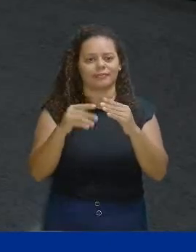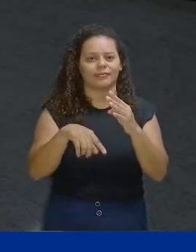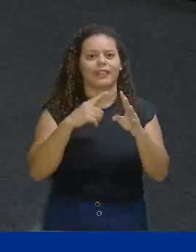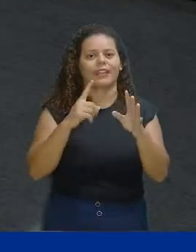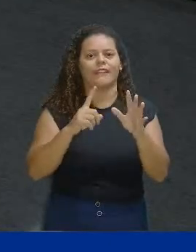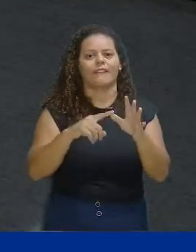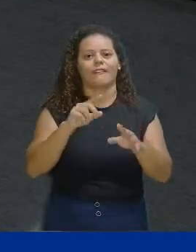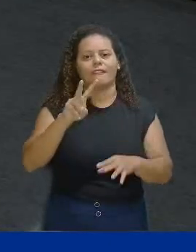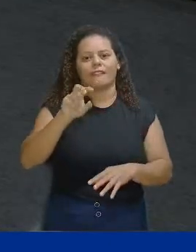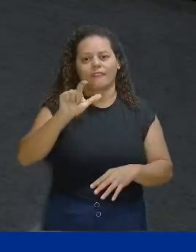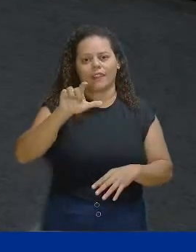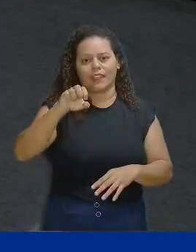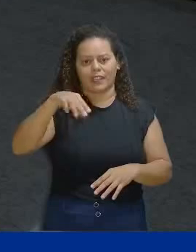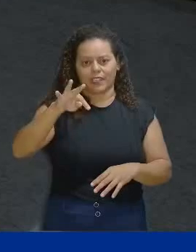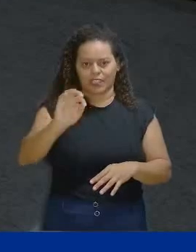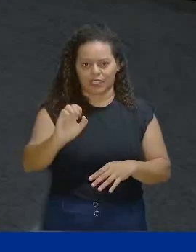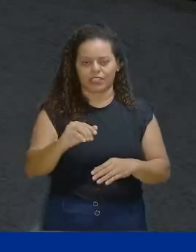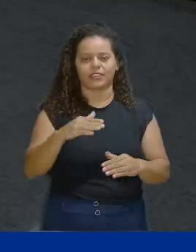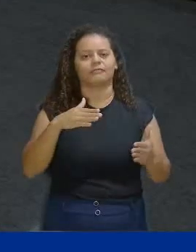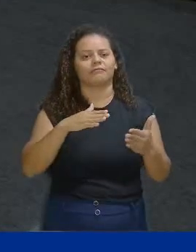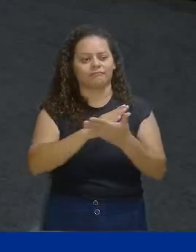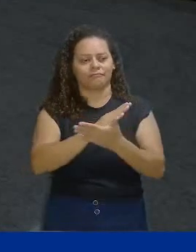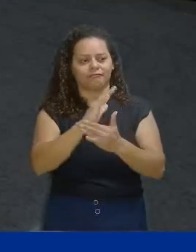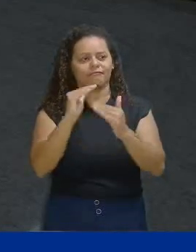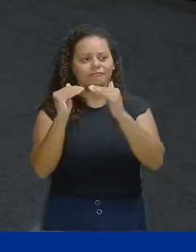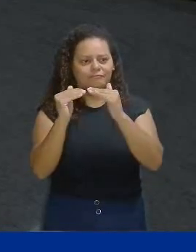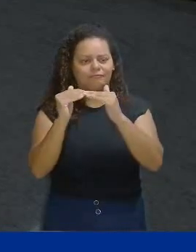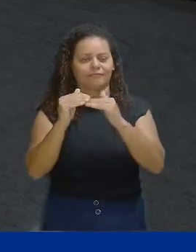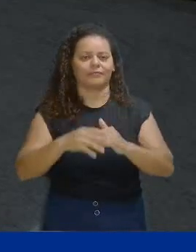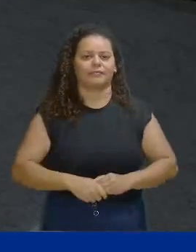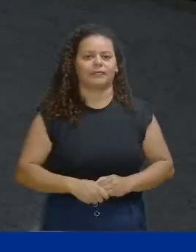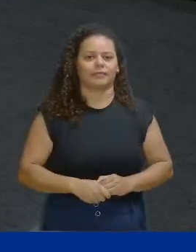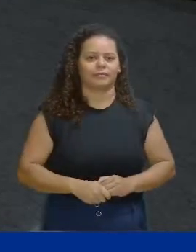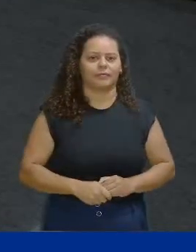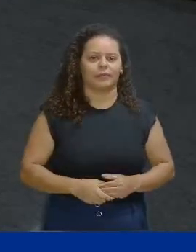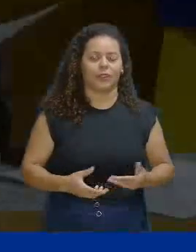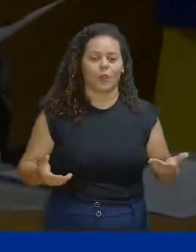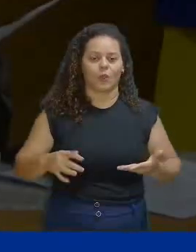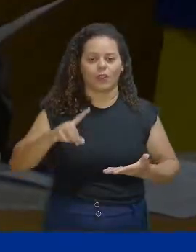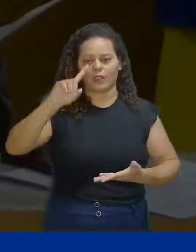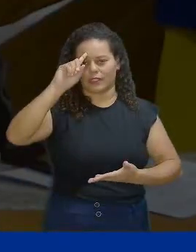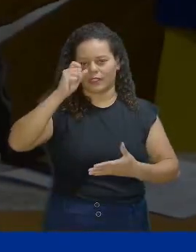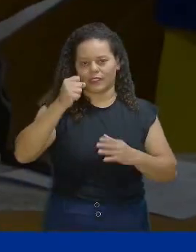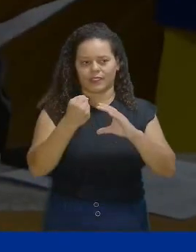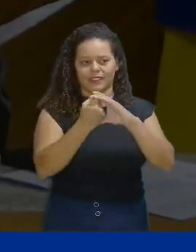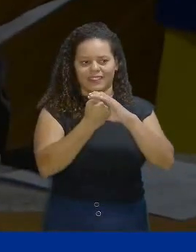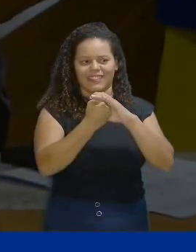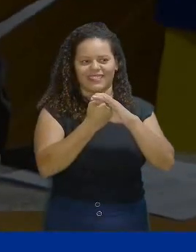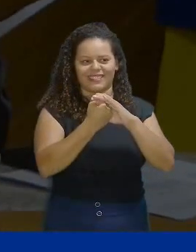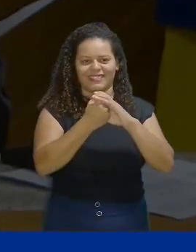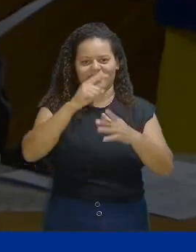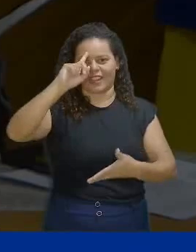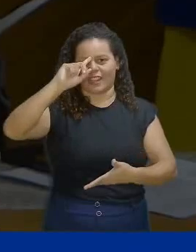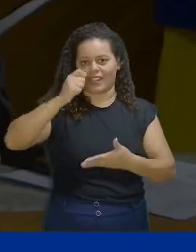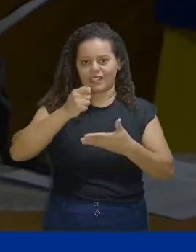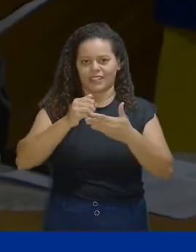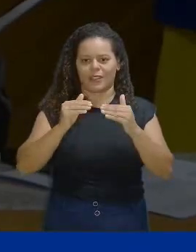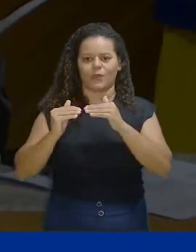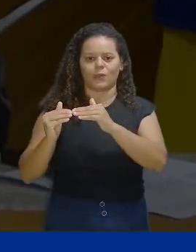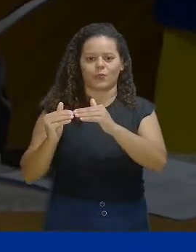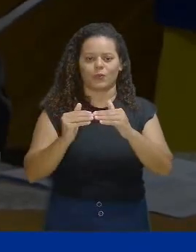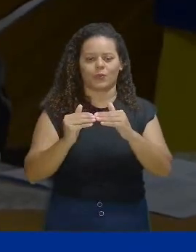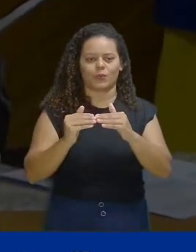Juiz Rivaldo Valente. E voto pela aprovação, presidente. A decisão, o Tribunal Regional Eleitoral do Amapá, por